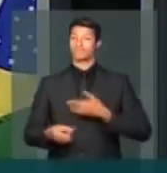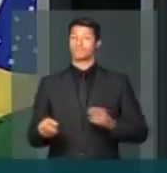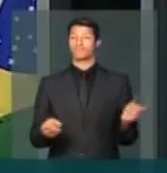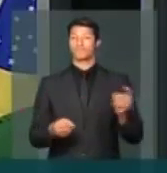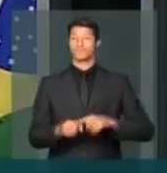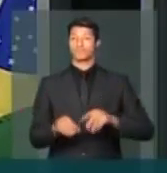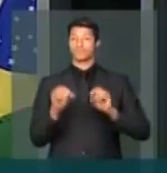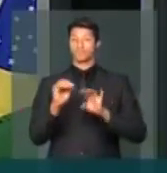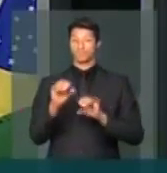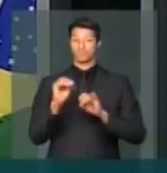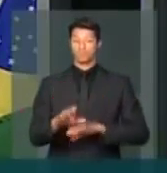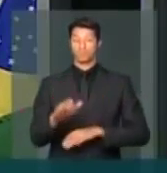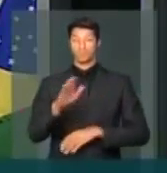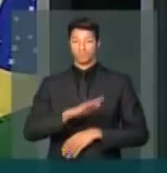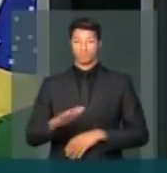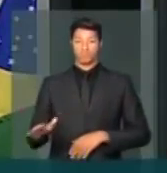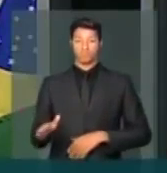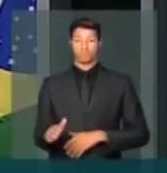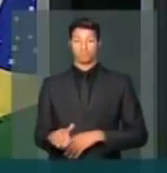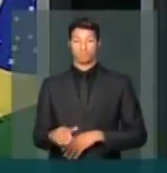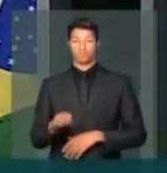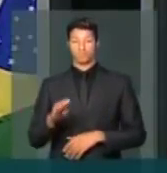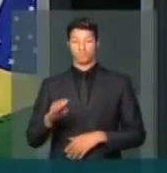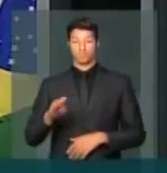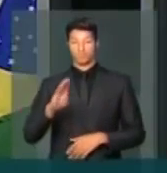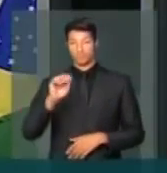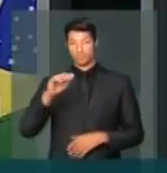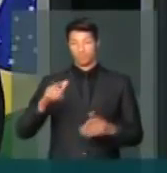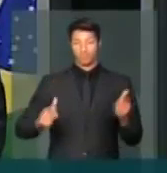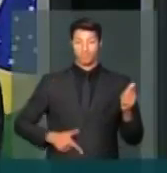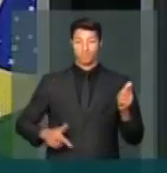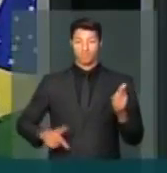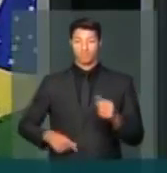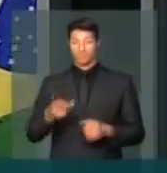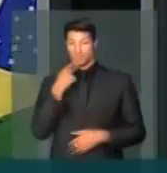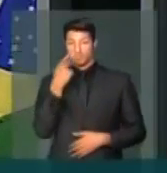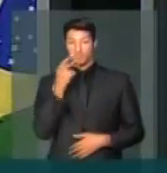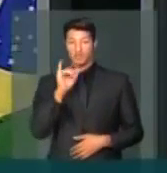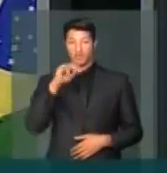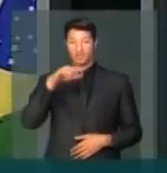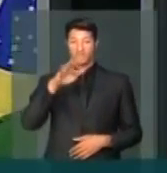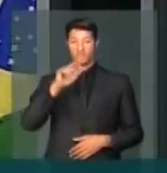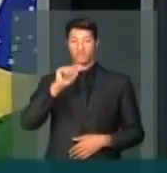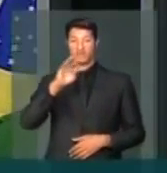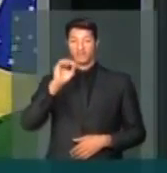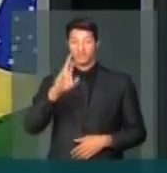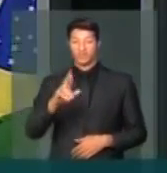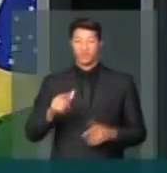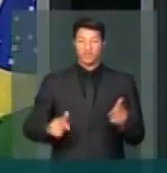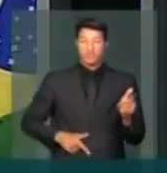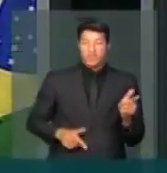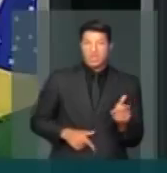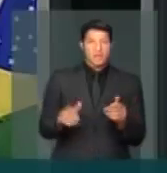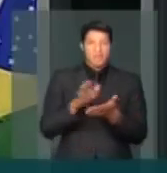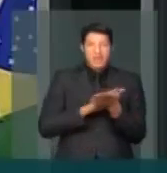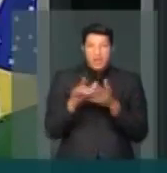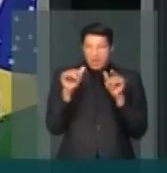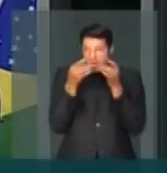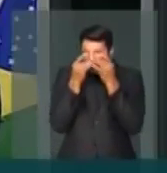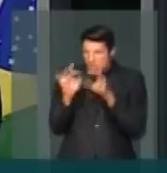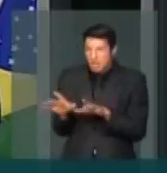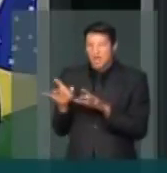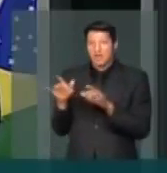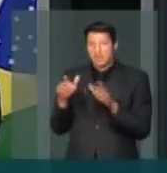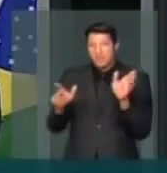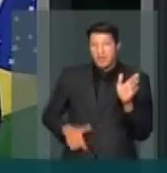de reeducar esses menores bandidos. Não falo de menor infrator aqui, menor delinquente, menor